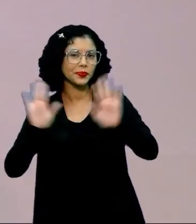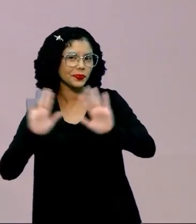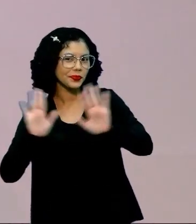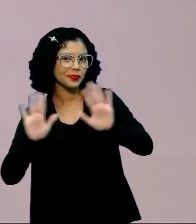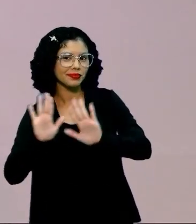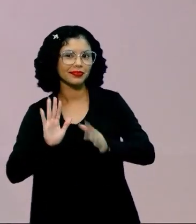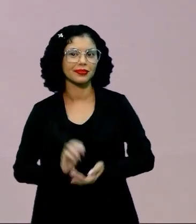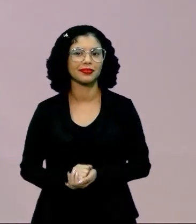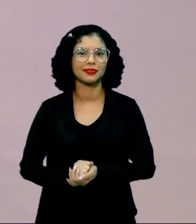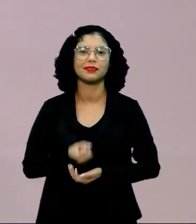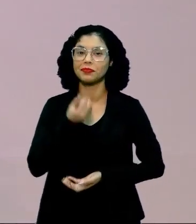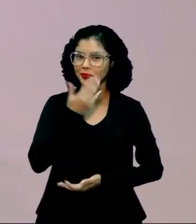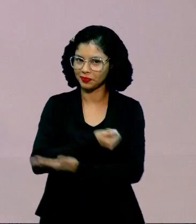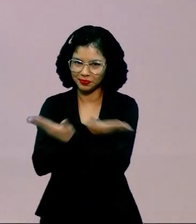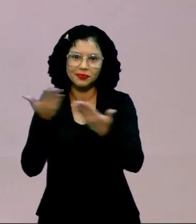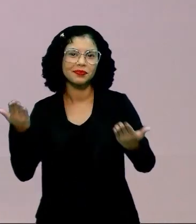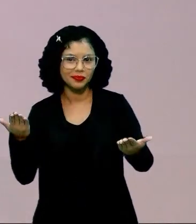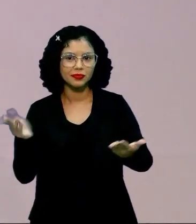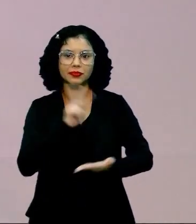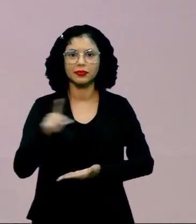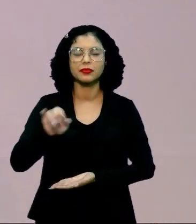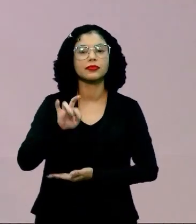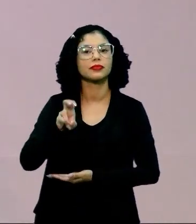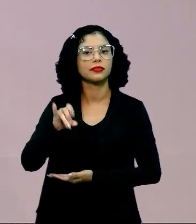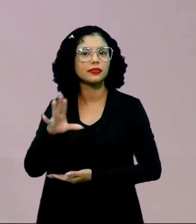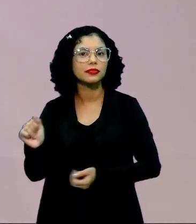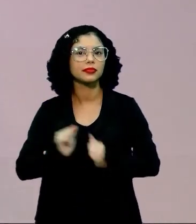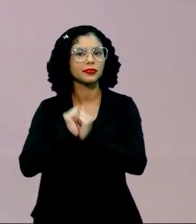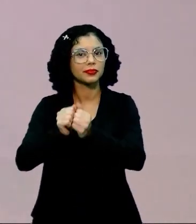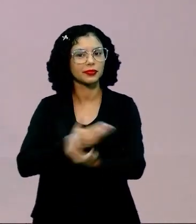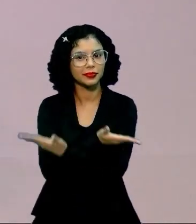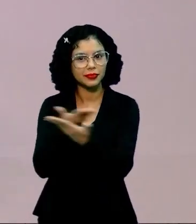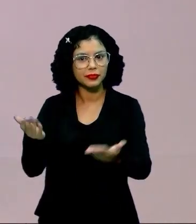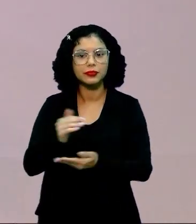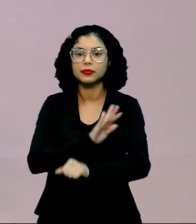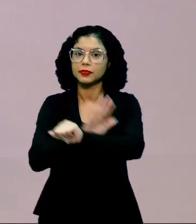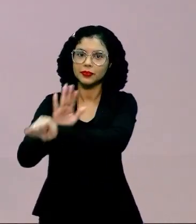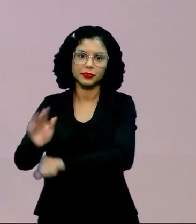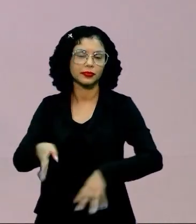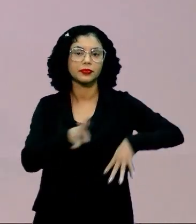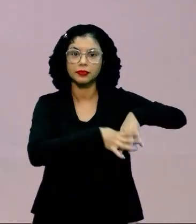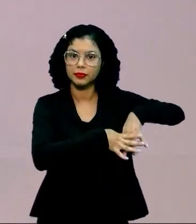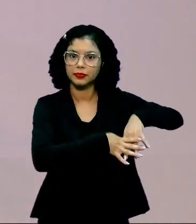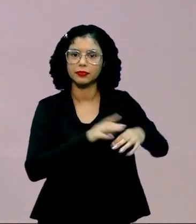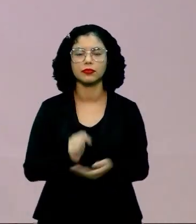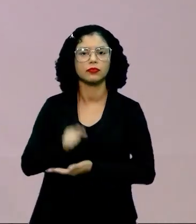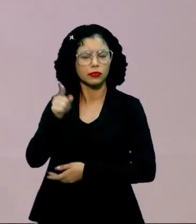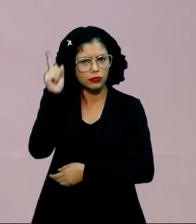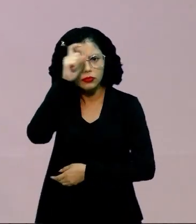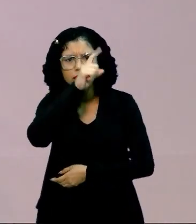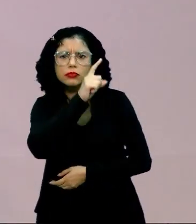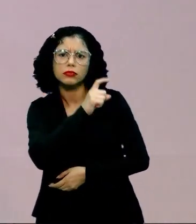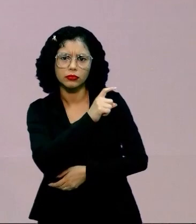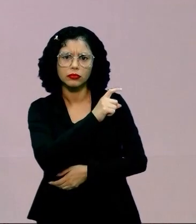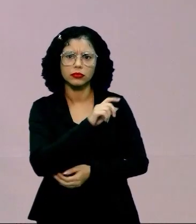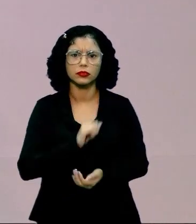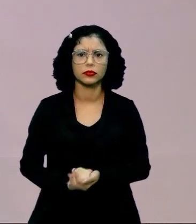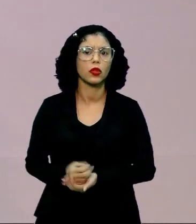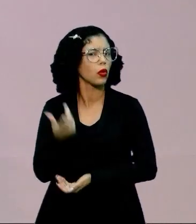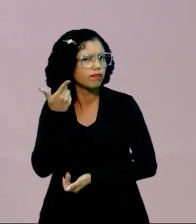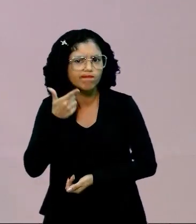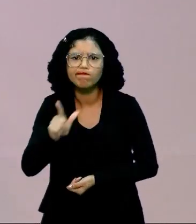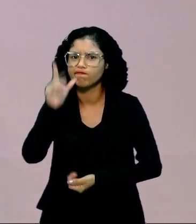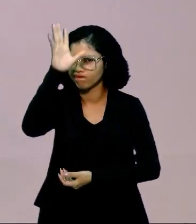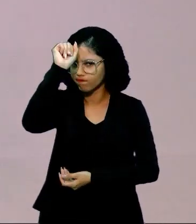Olá, olá, olá, olá. E aí, pessoal, tudo bem? Professor Emerson aqui na área para te ajudar em matemática. Você tem dificuldades? Não